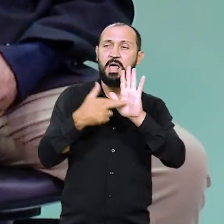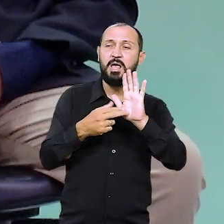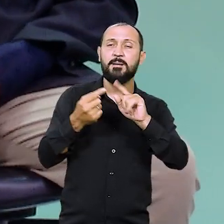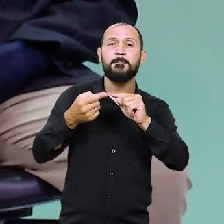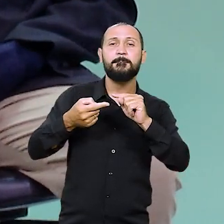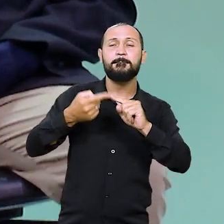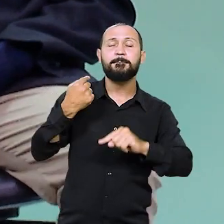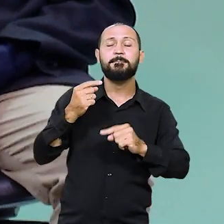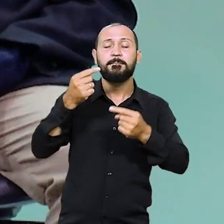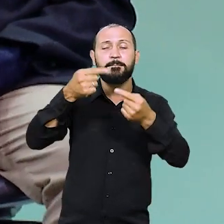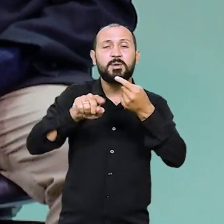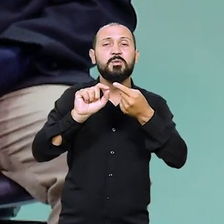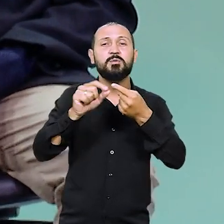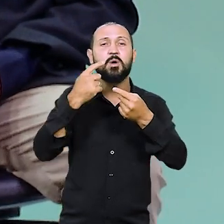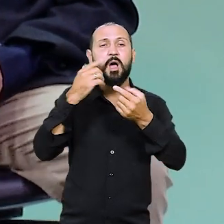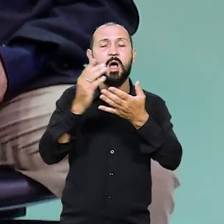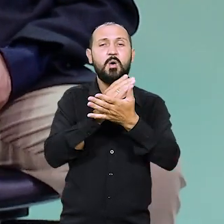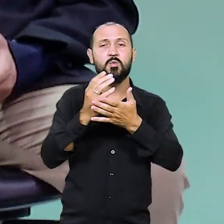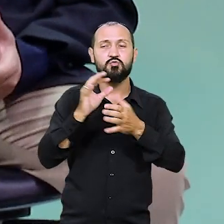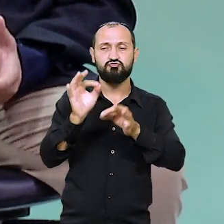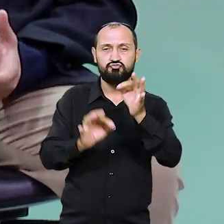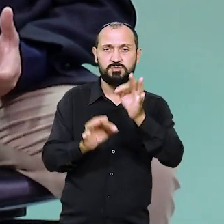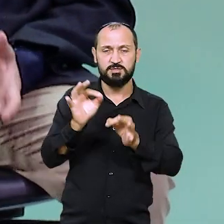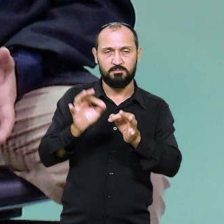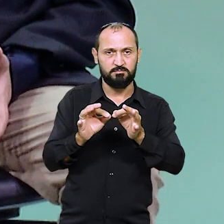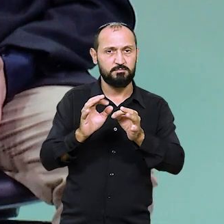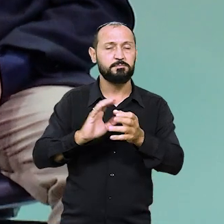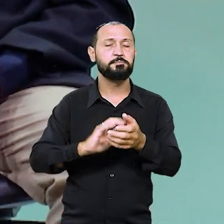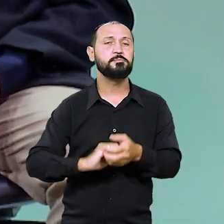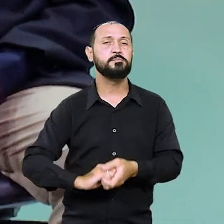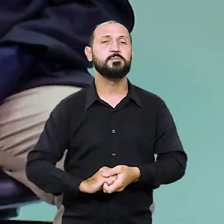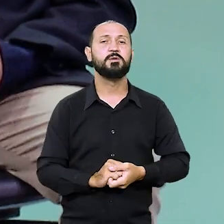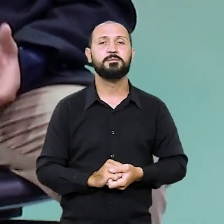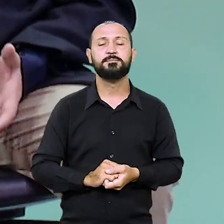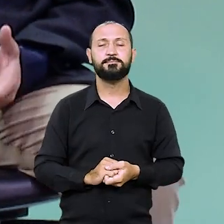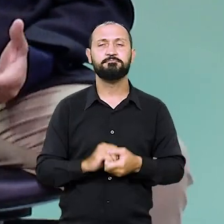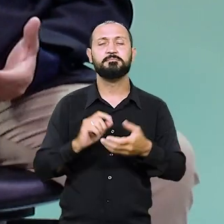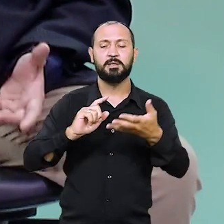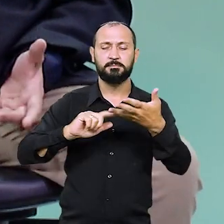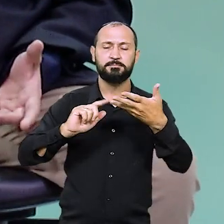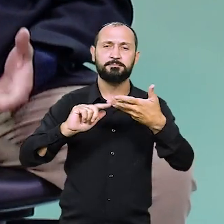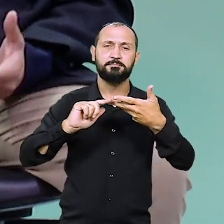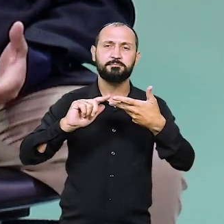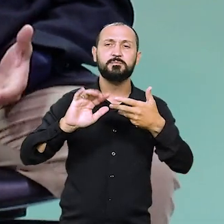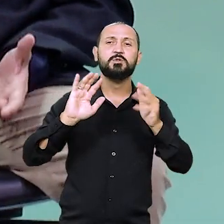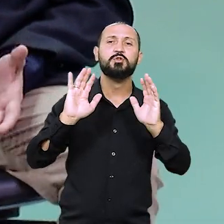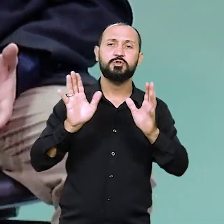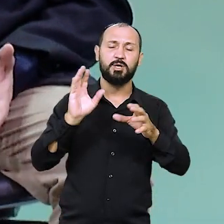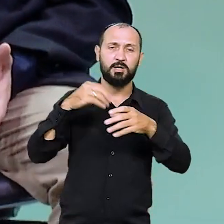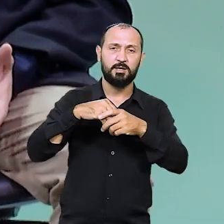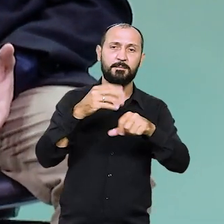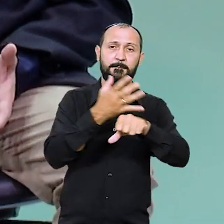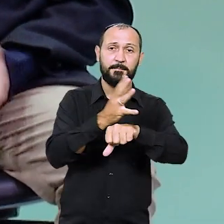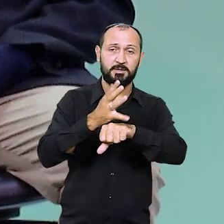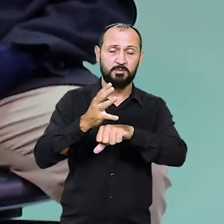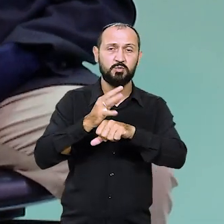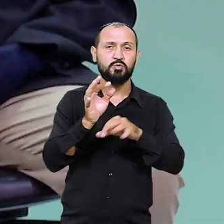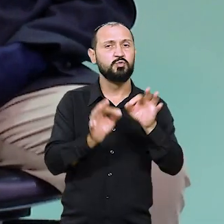na verdade, né, que o juiz pode adotar medidas coercitivas para assegurar o cumprimento de uma decisão